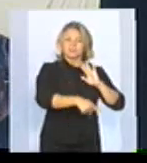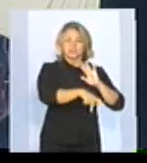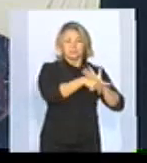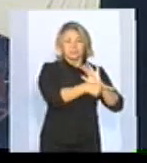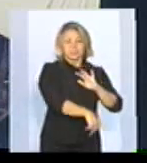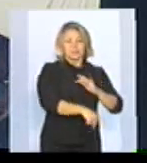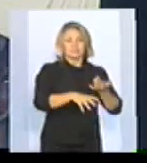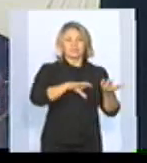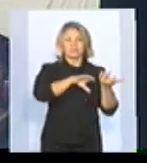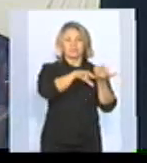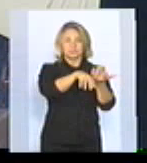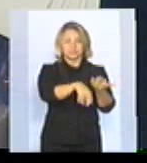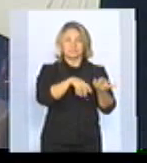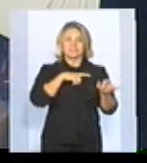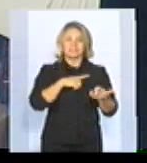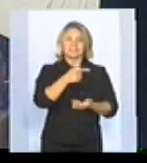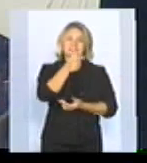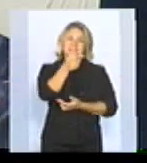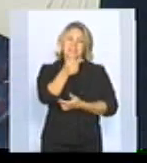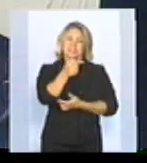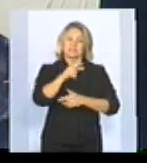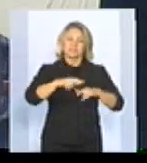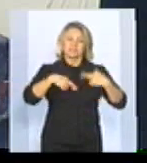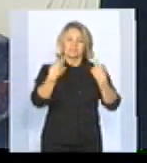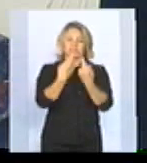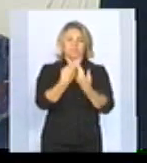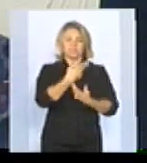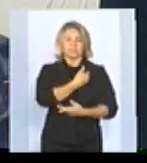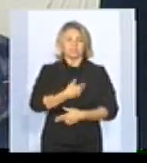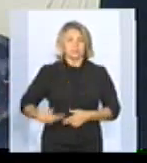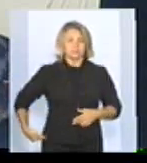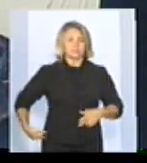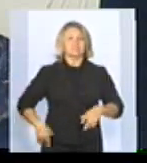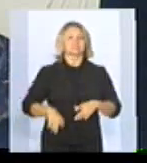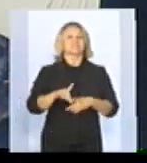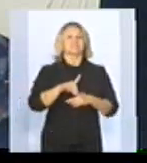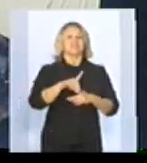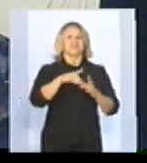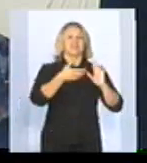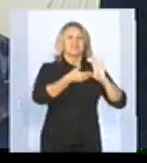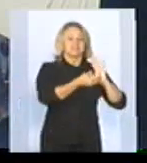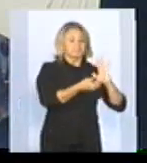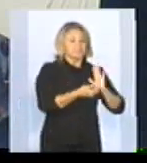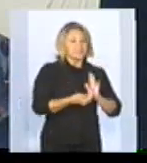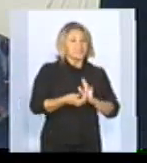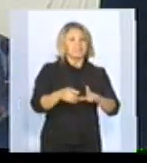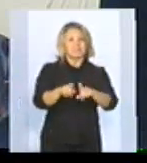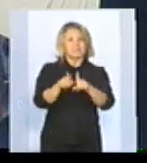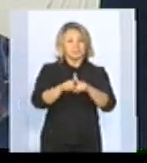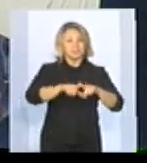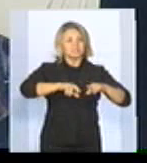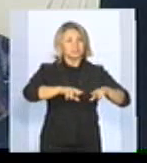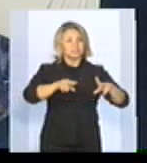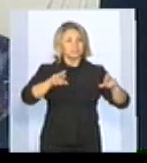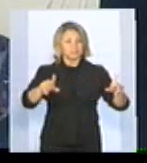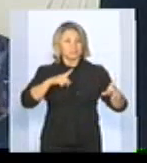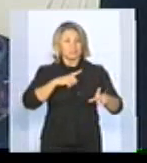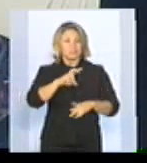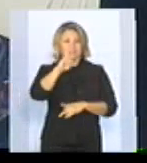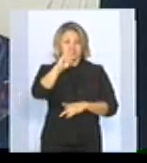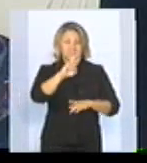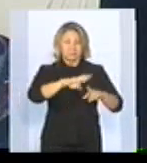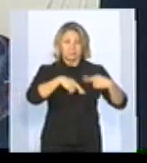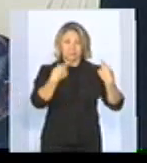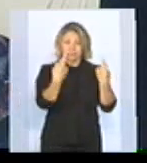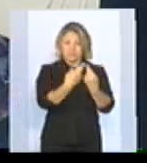Nacional, objeto de 7 audiências públicas na Câmara dos Deputados, 4 na Comissão de Defesa do Consumidor, objeto de 5 audiências